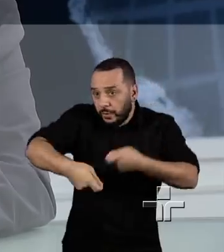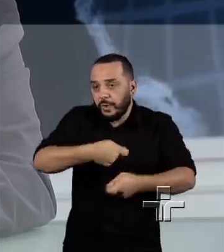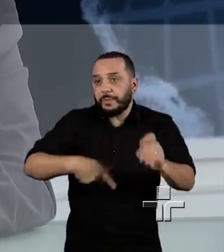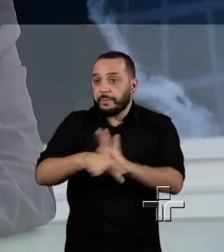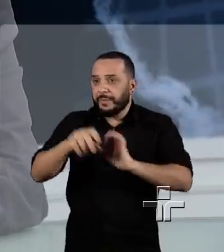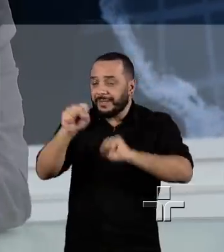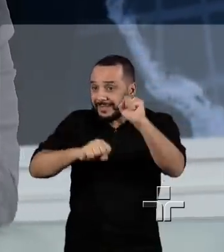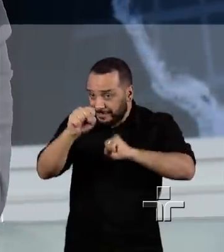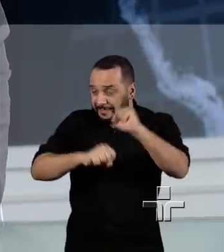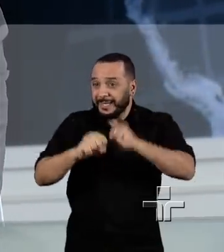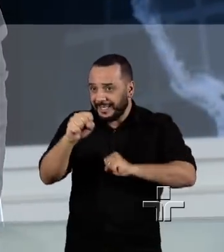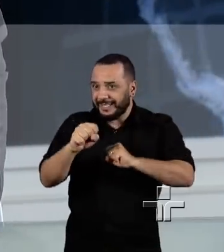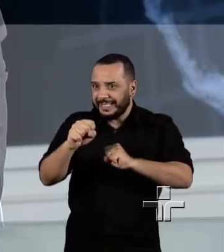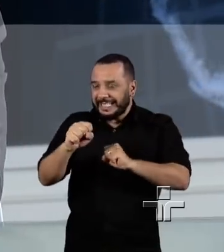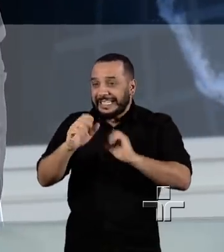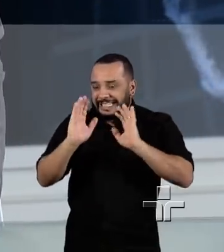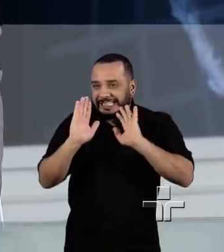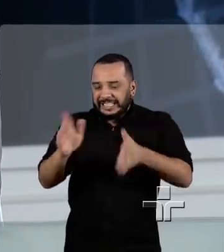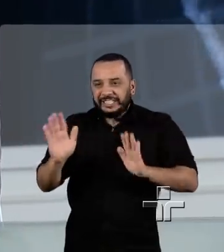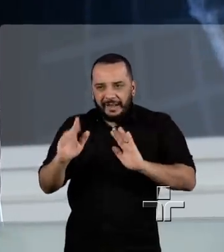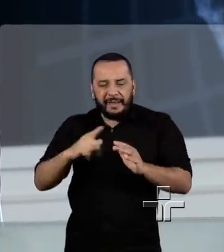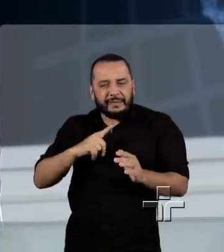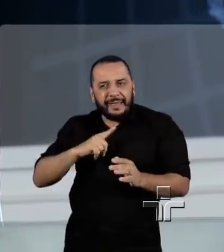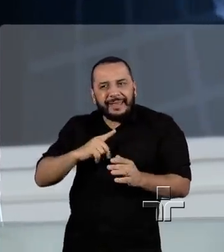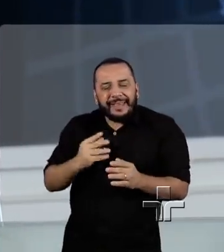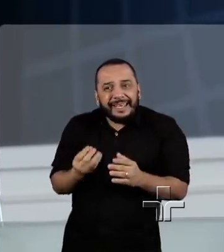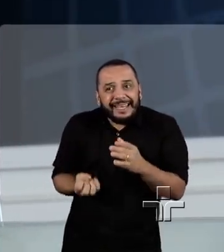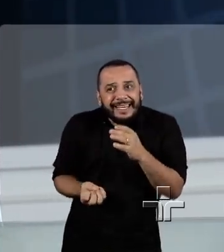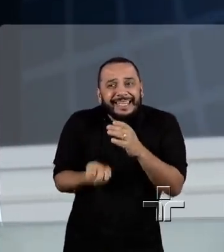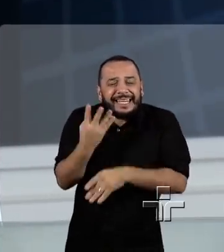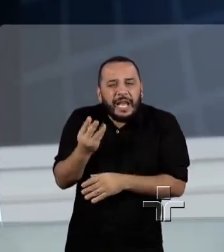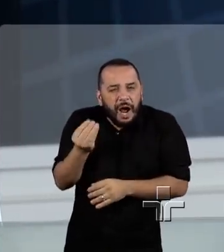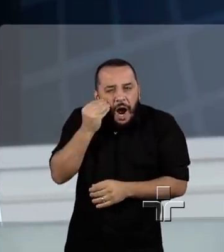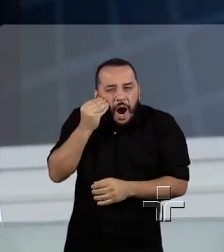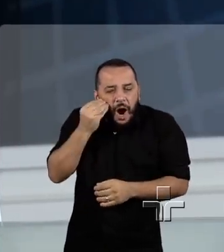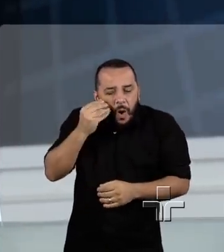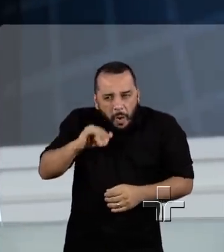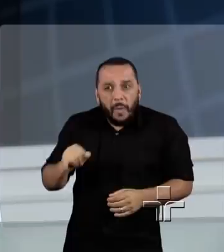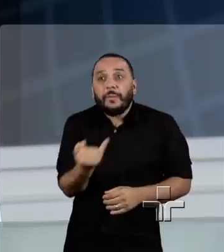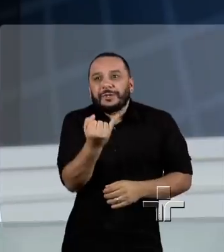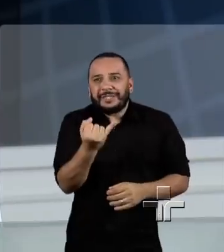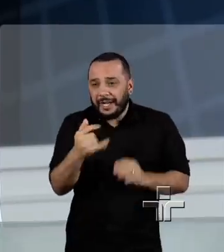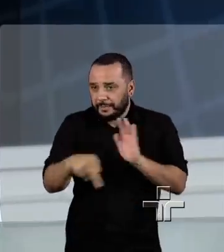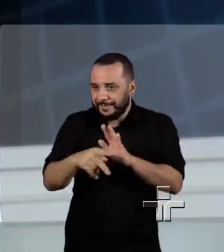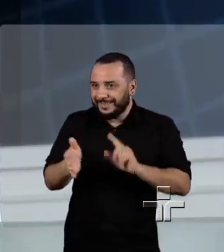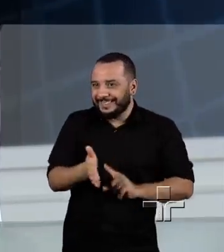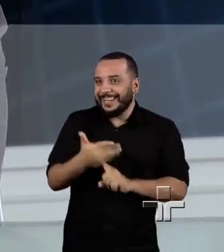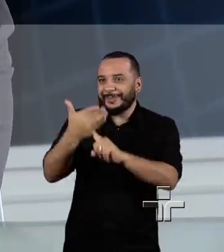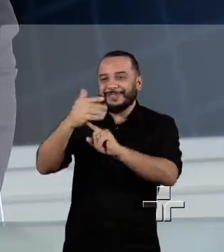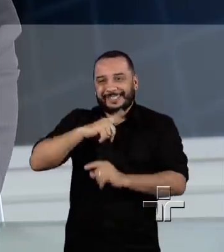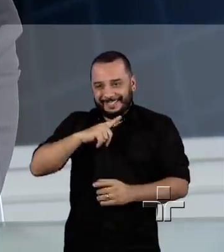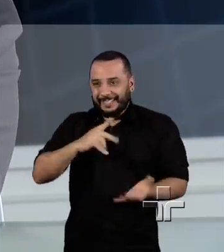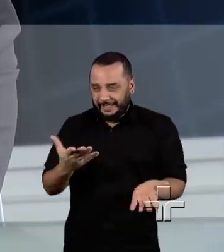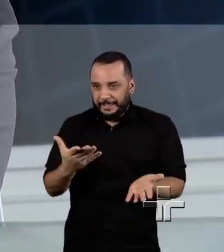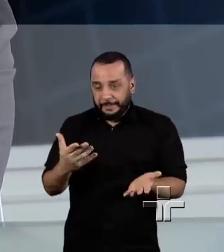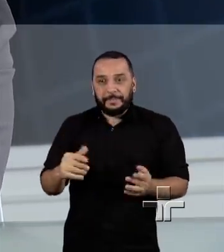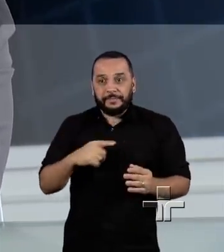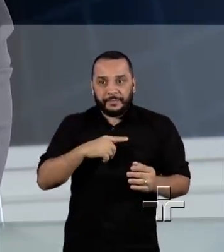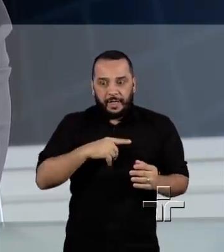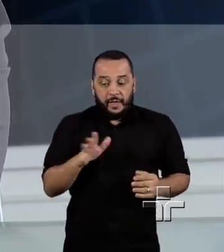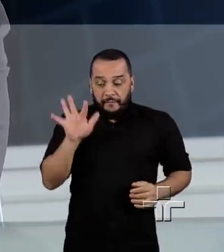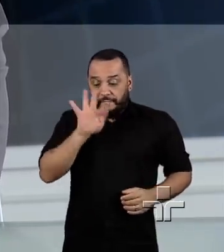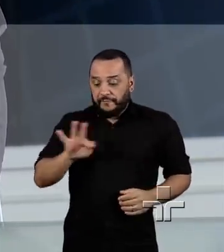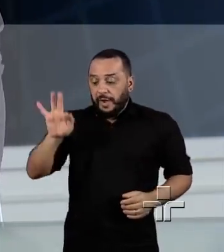elas criar um clima, dar um Tinder tecnológico. A universidade começa a